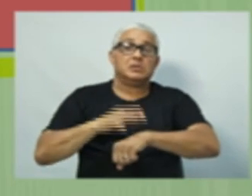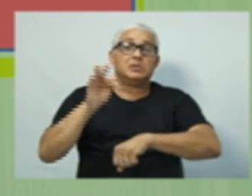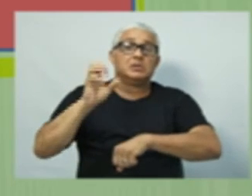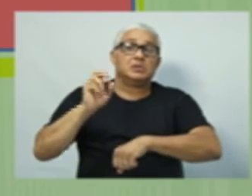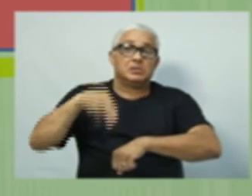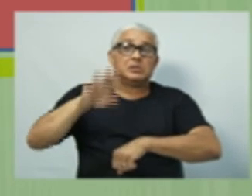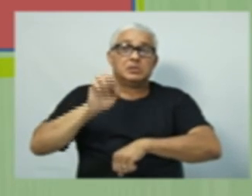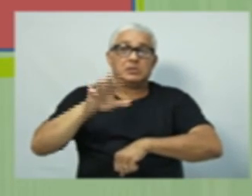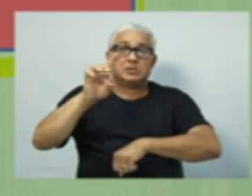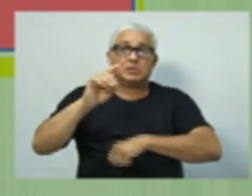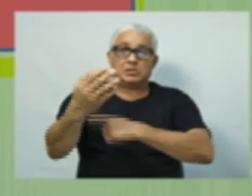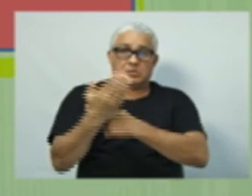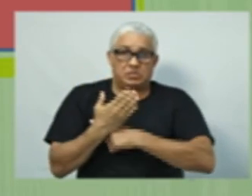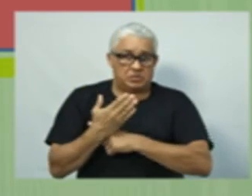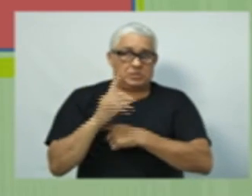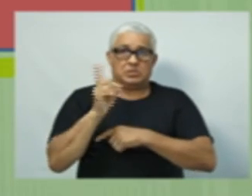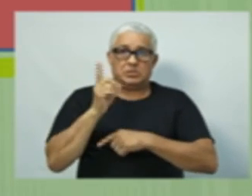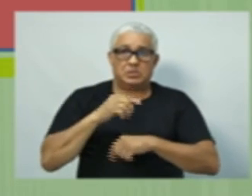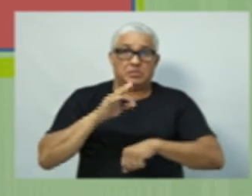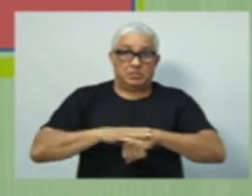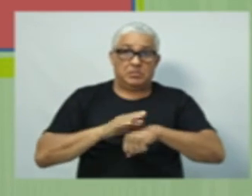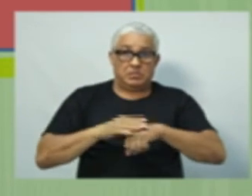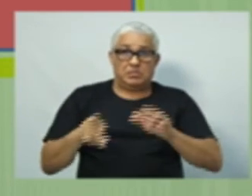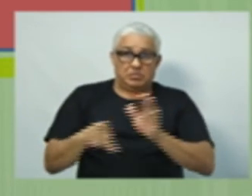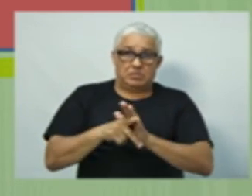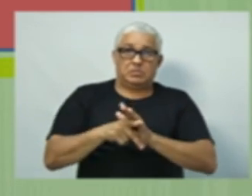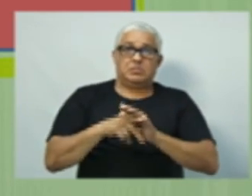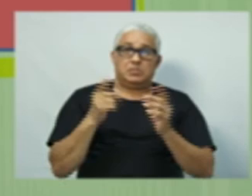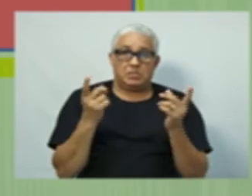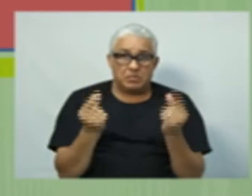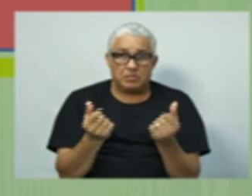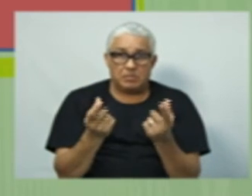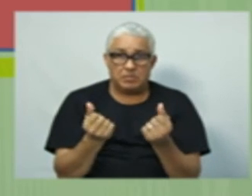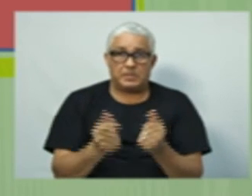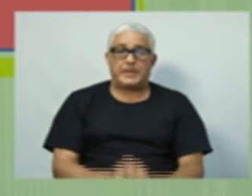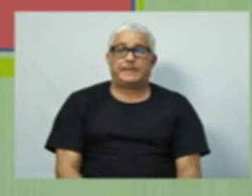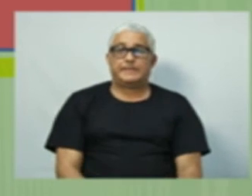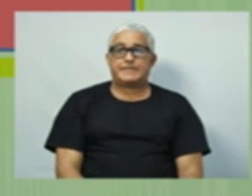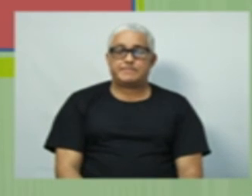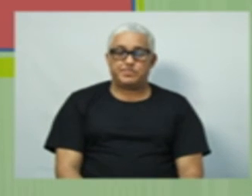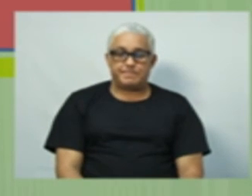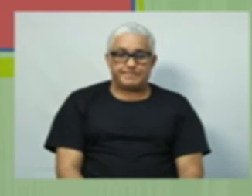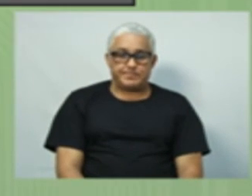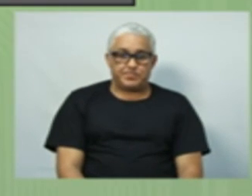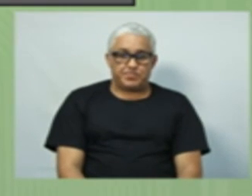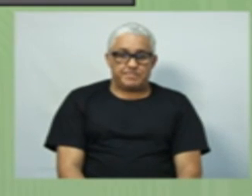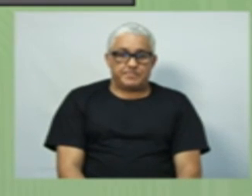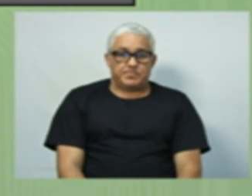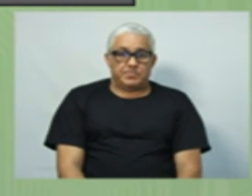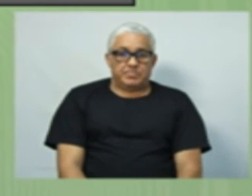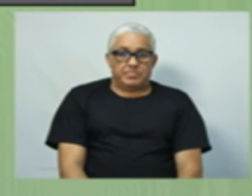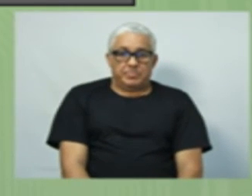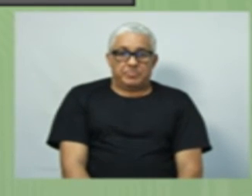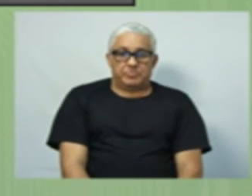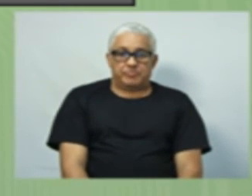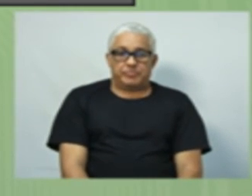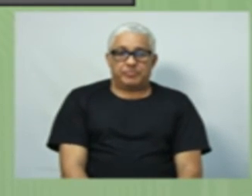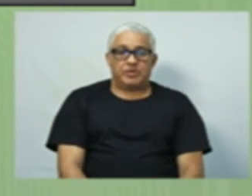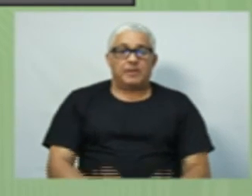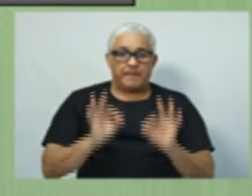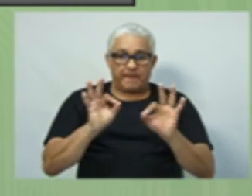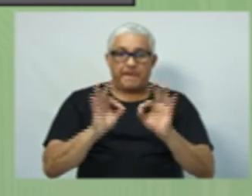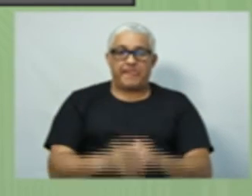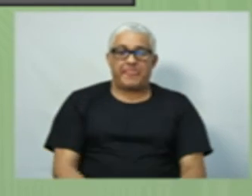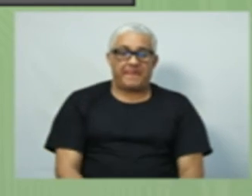que está ajudando é você com seu próprio recurso com seu próprio dinheiro quem beleza só